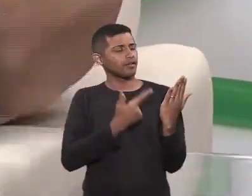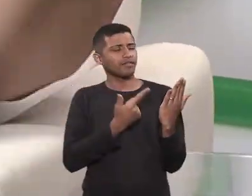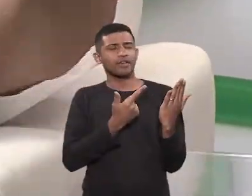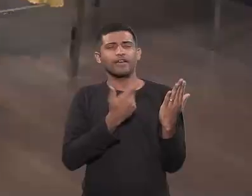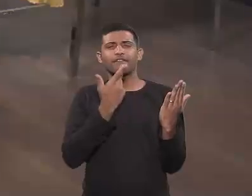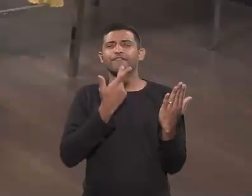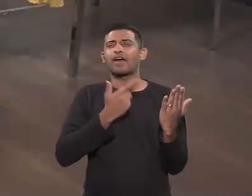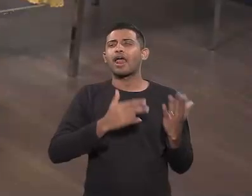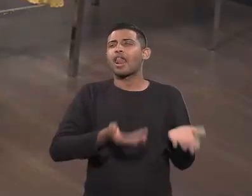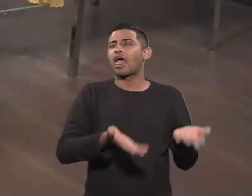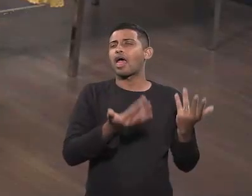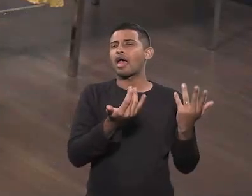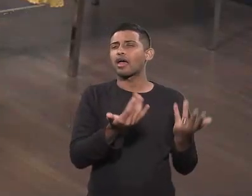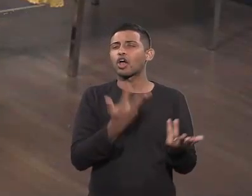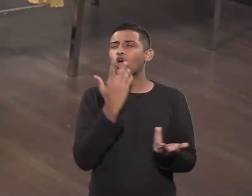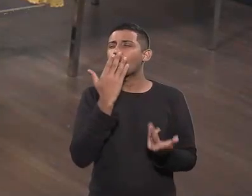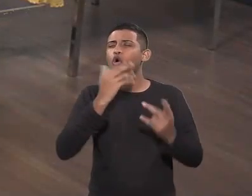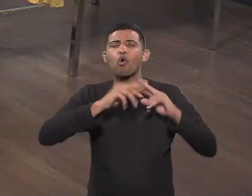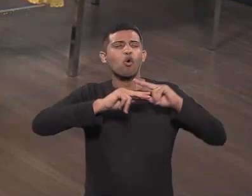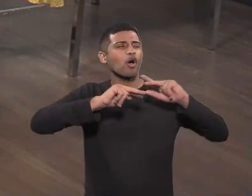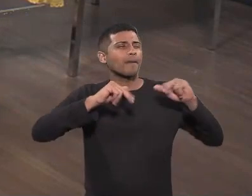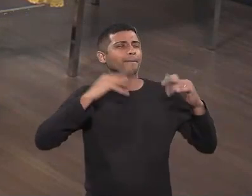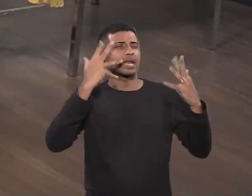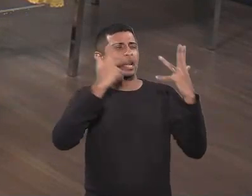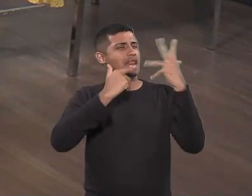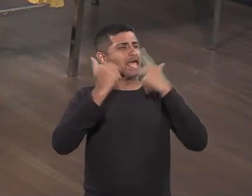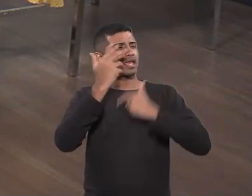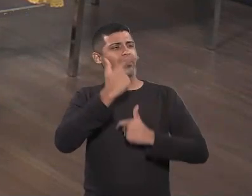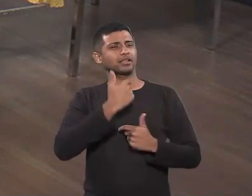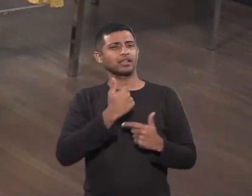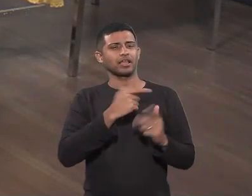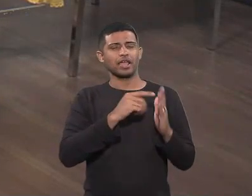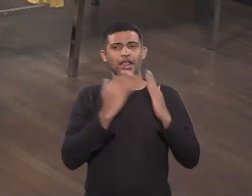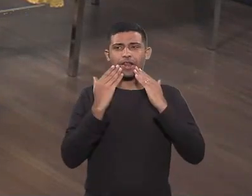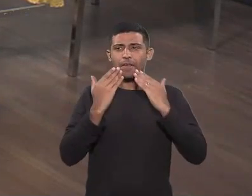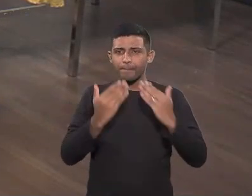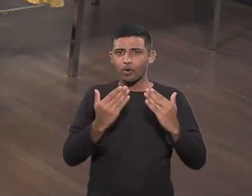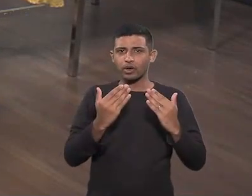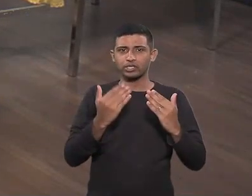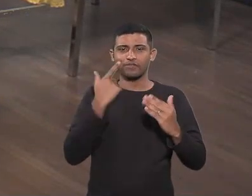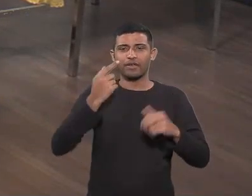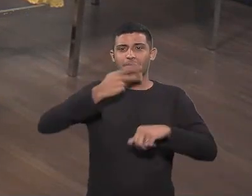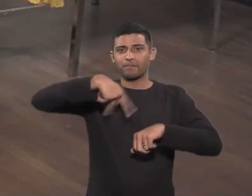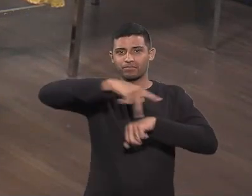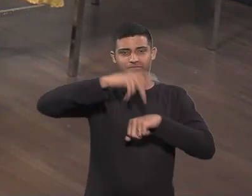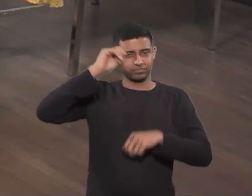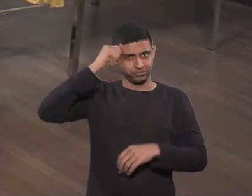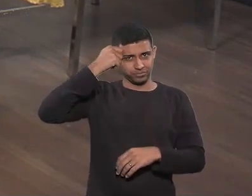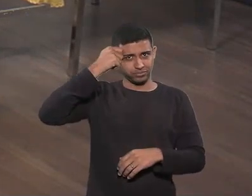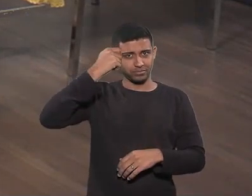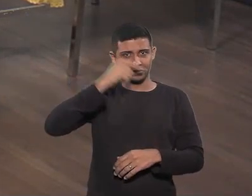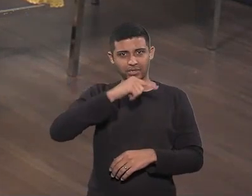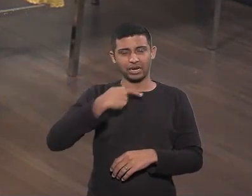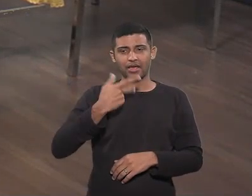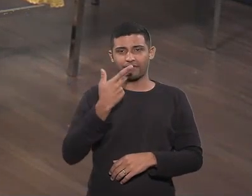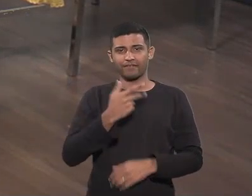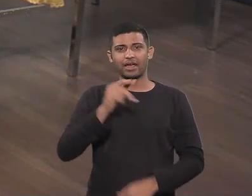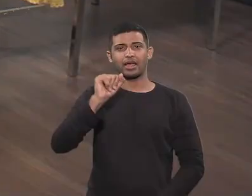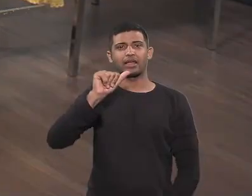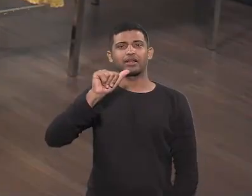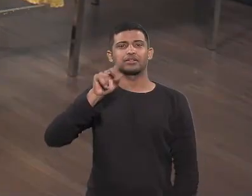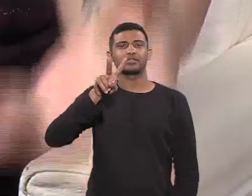né, a suavidade, as cores e a beleza, porque ele traz para dentro da África, uma África